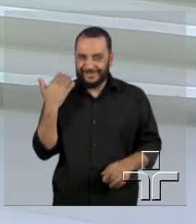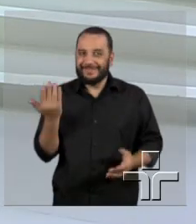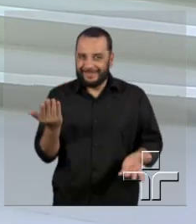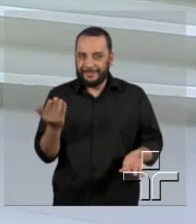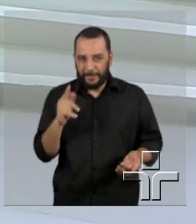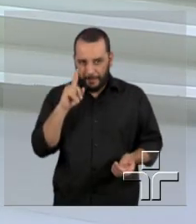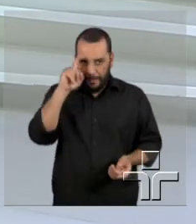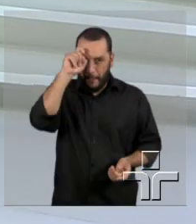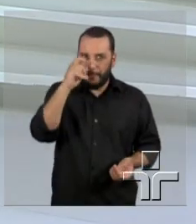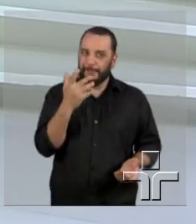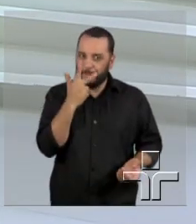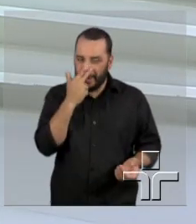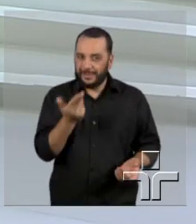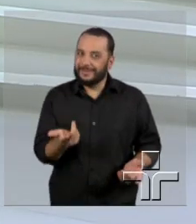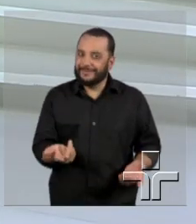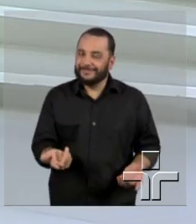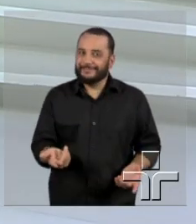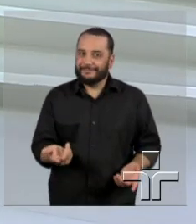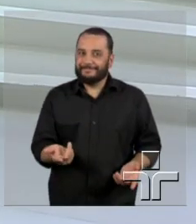é?